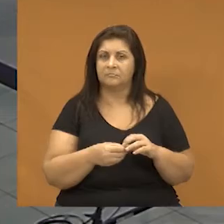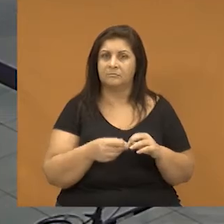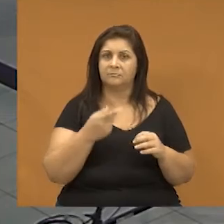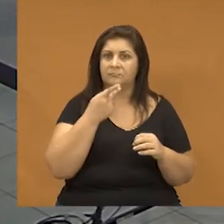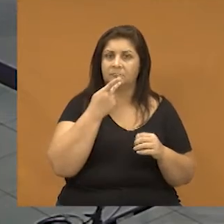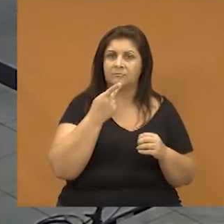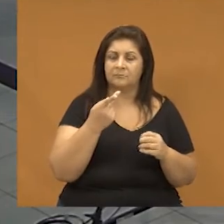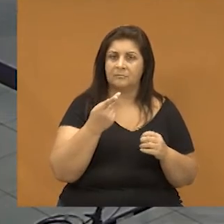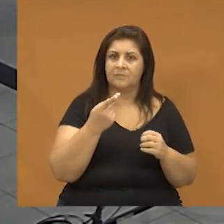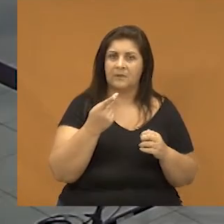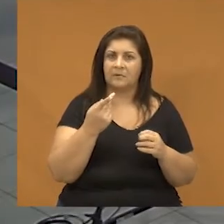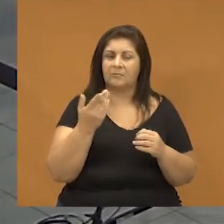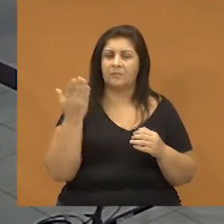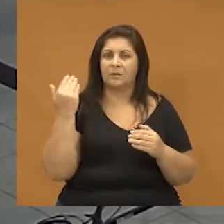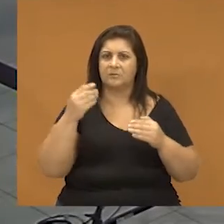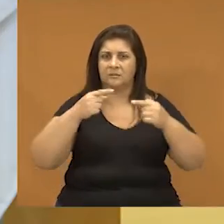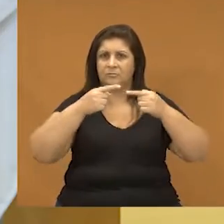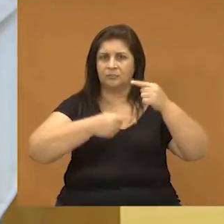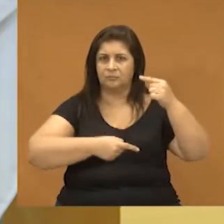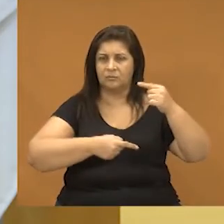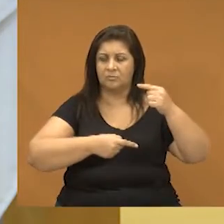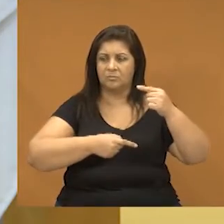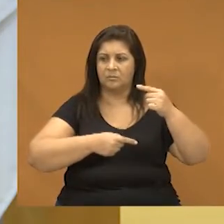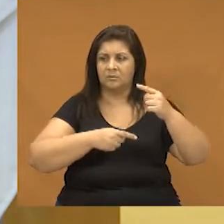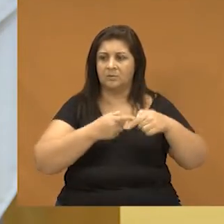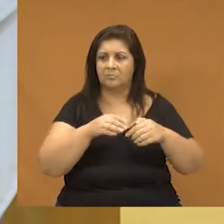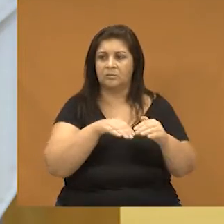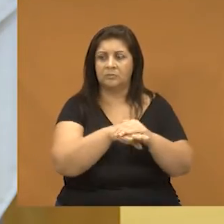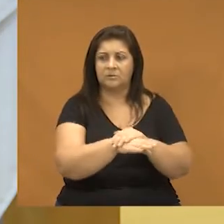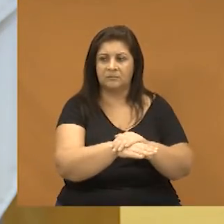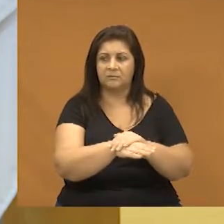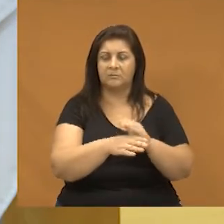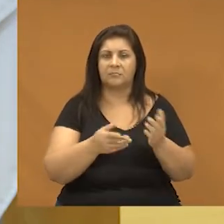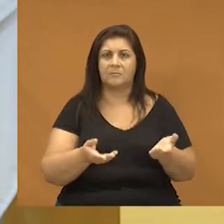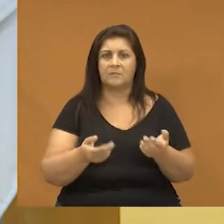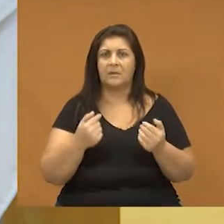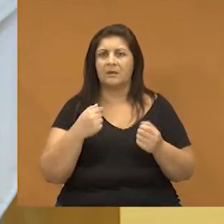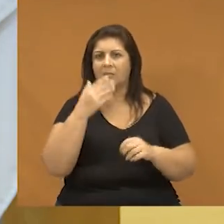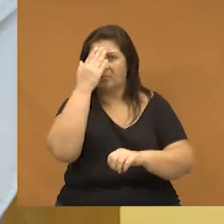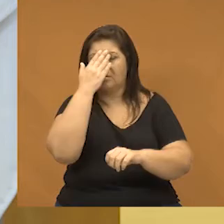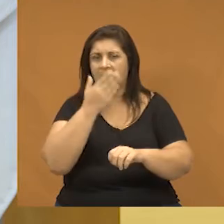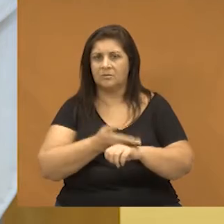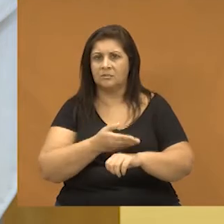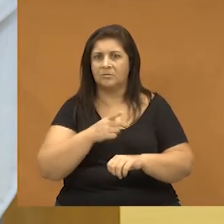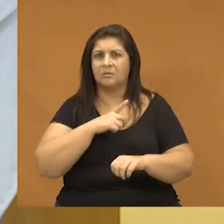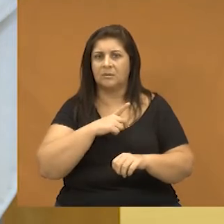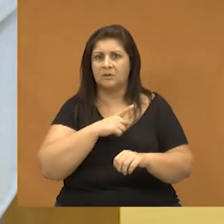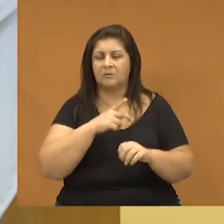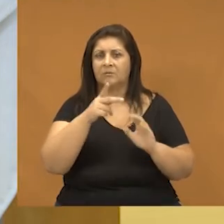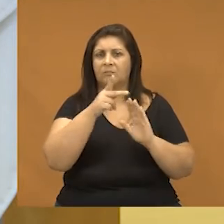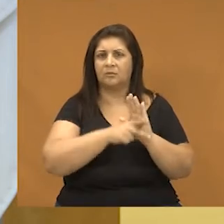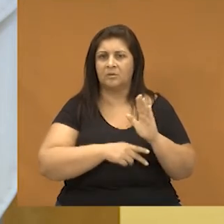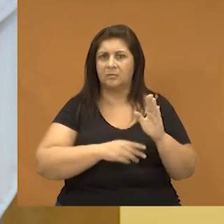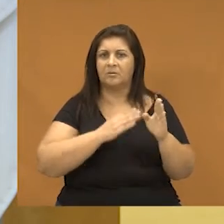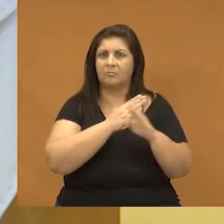vereadores desarquivaram. Eu tenho para mim que alguns projetos foram aprovados aqui com as mesmas características